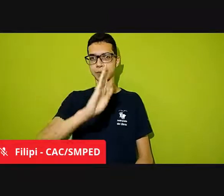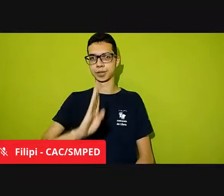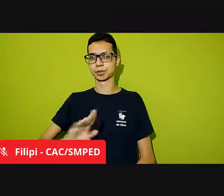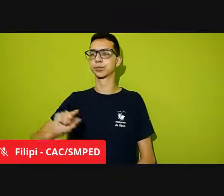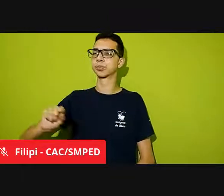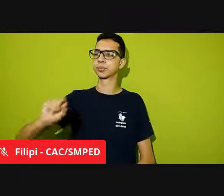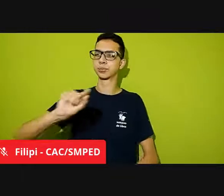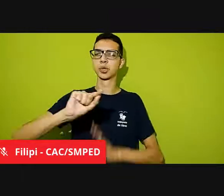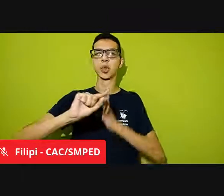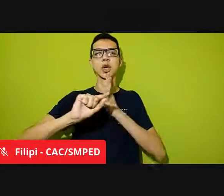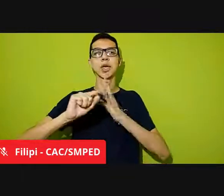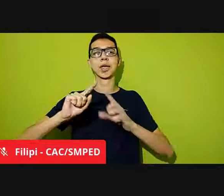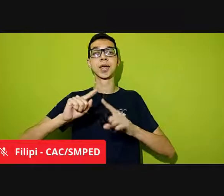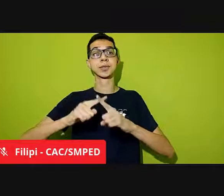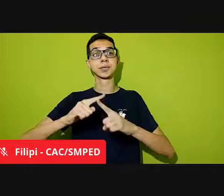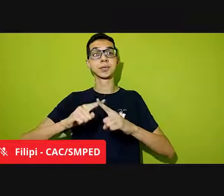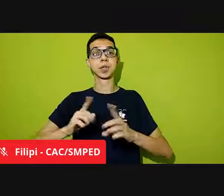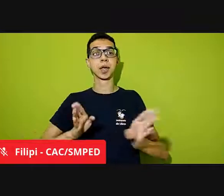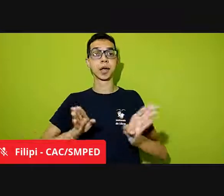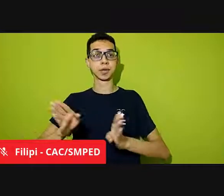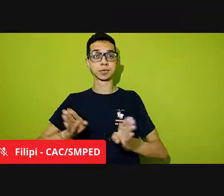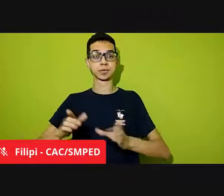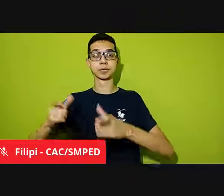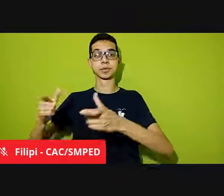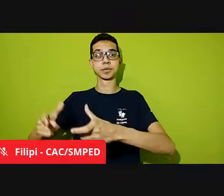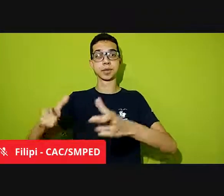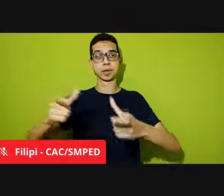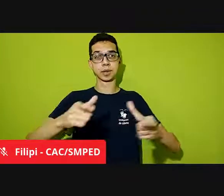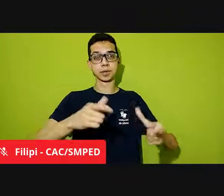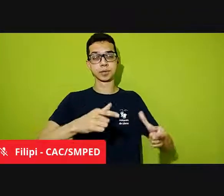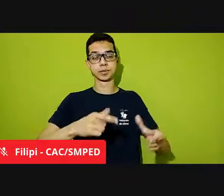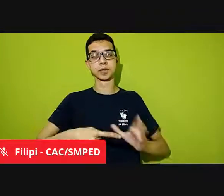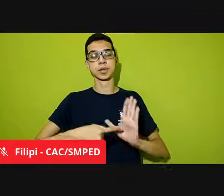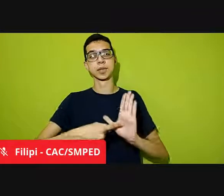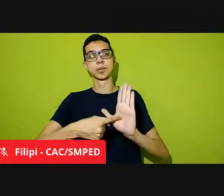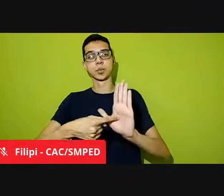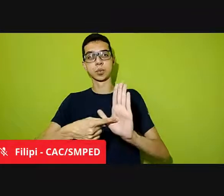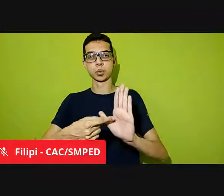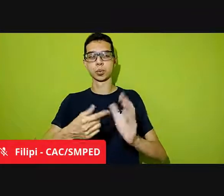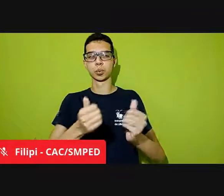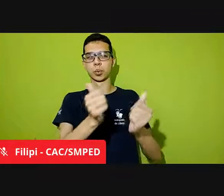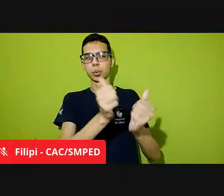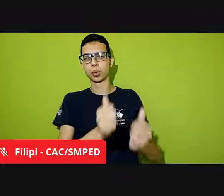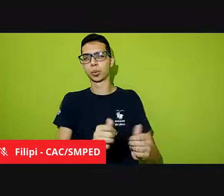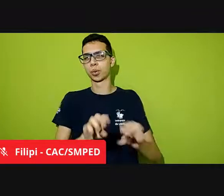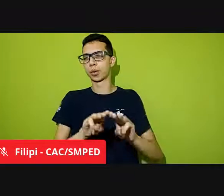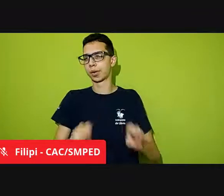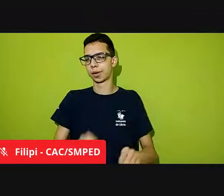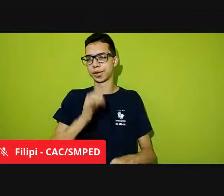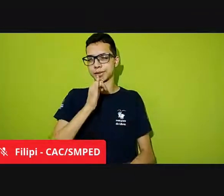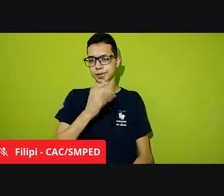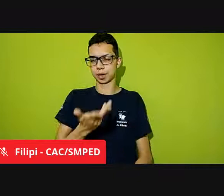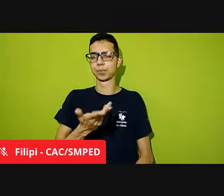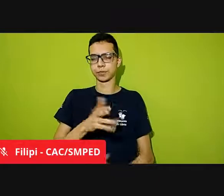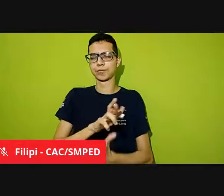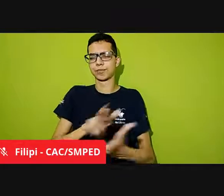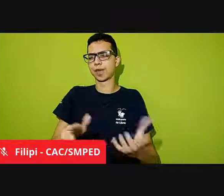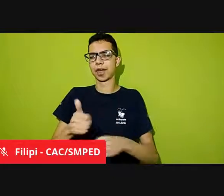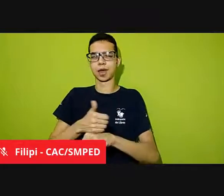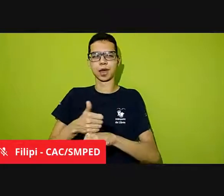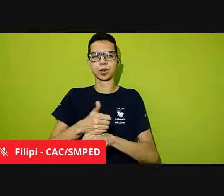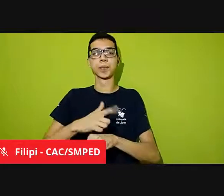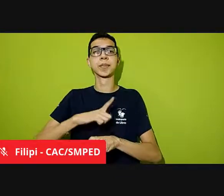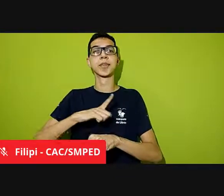os aspectos de acessibilidade dentro das exposições, Viviane Sahaf e diversas outras profissionais. Então, a gente tem